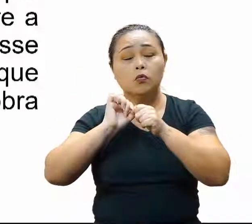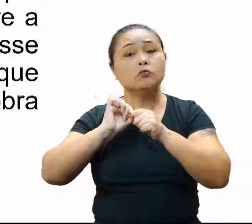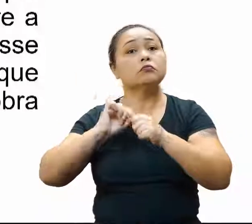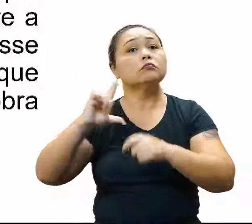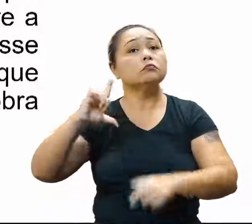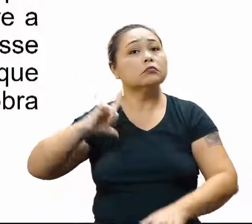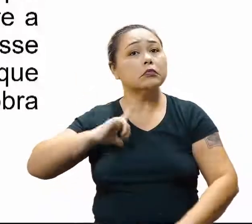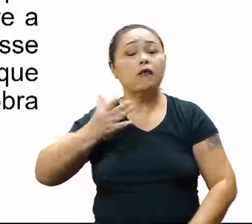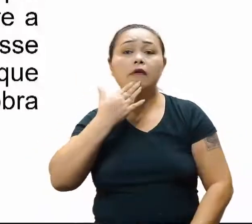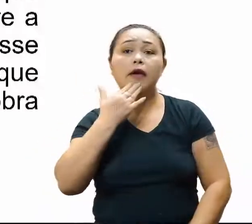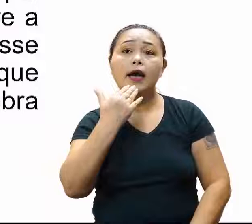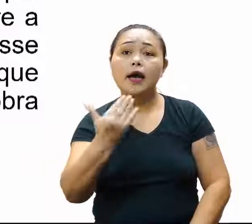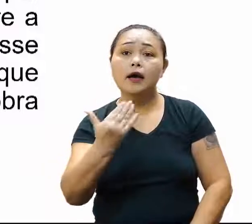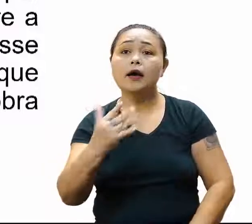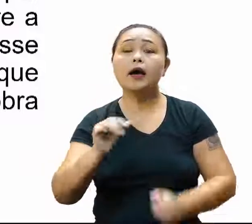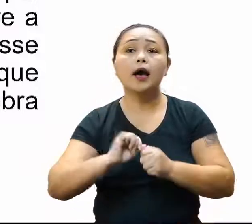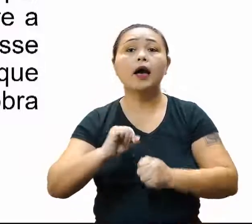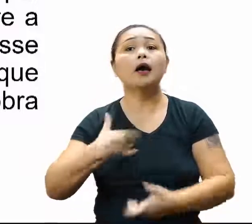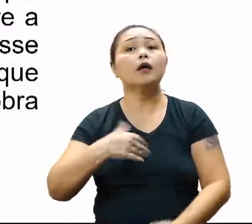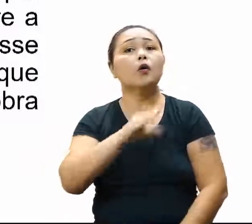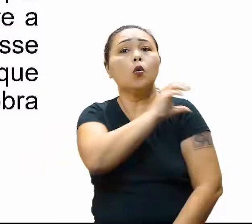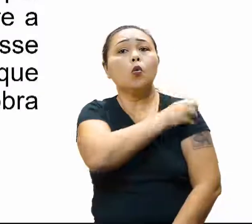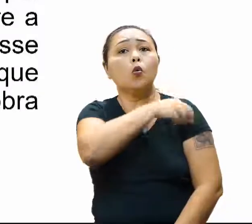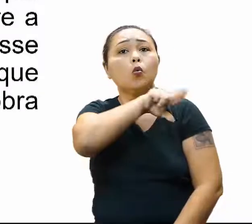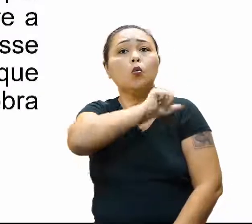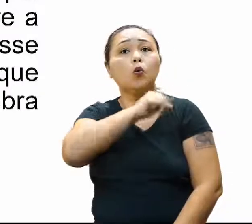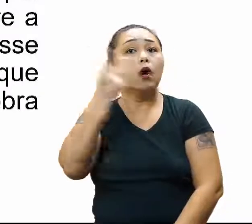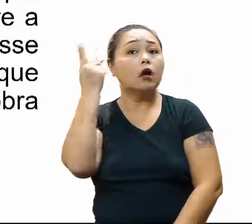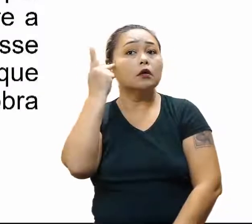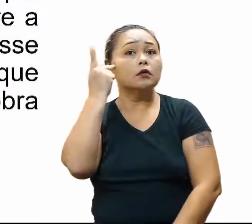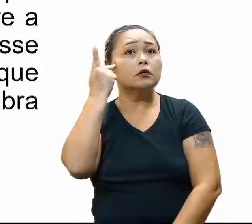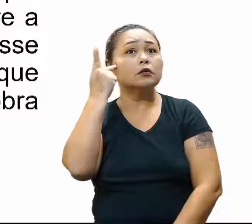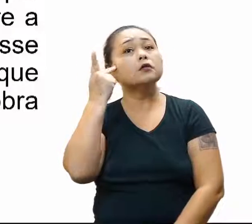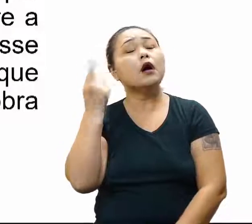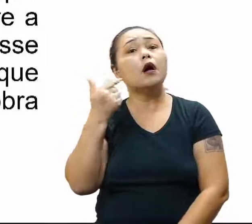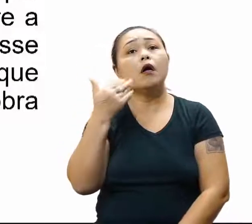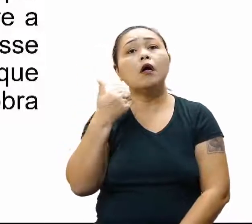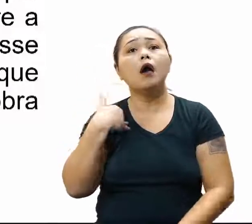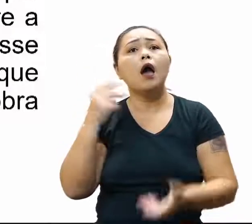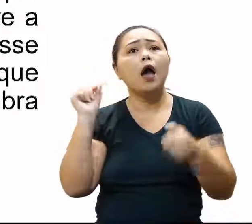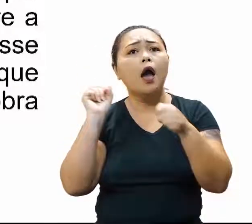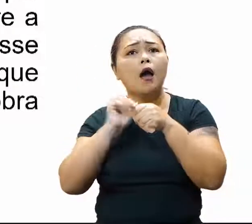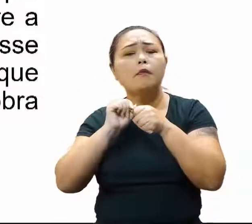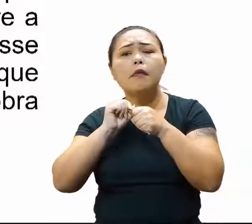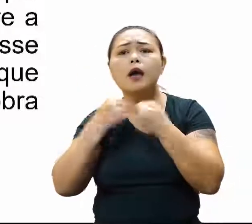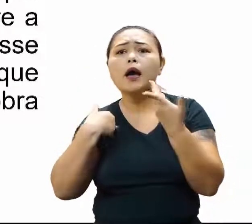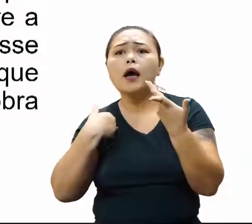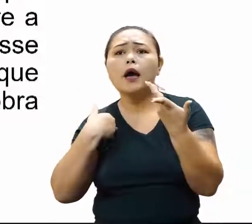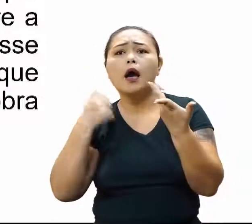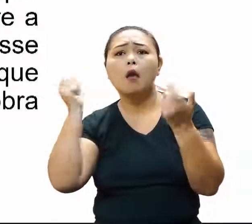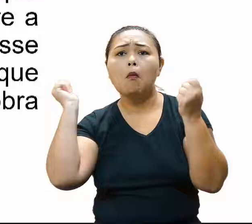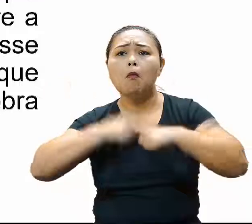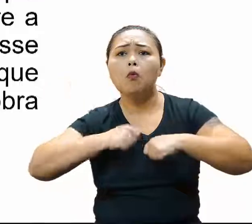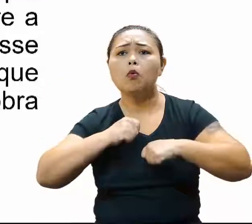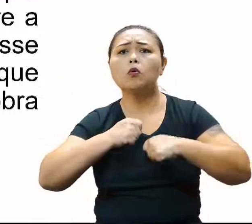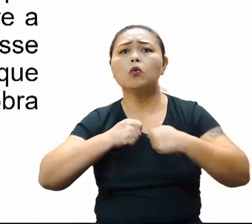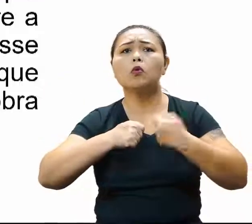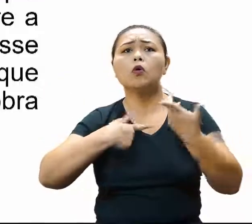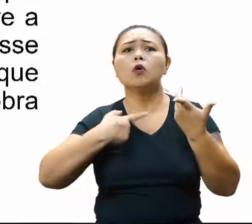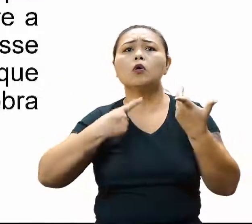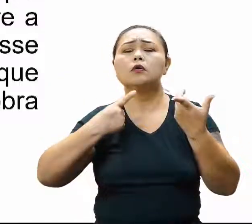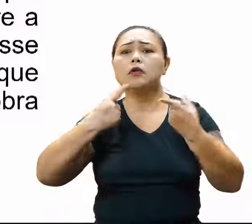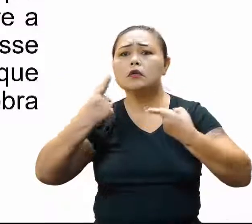Paulo, uma providência para poder eliminar, através de guerras